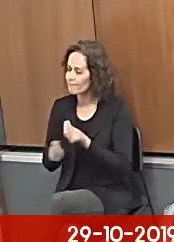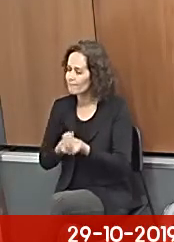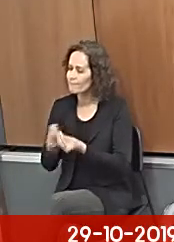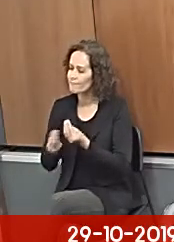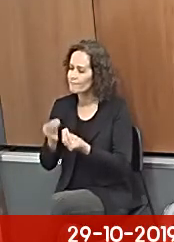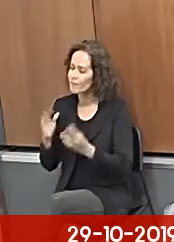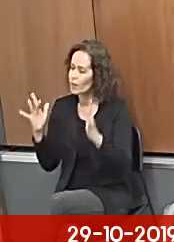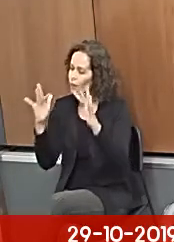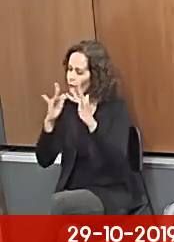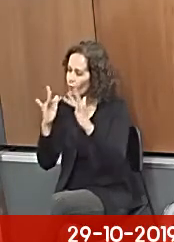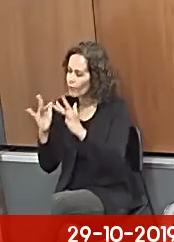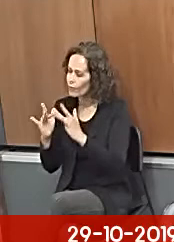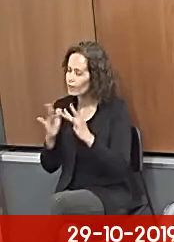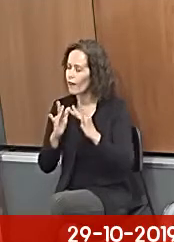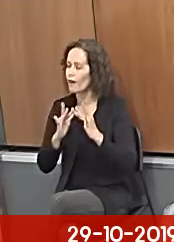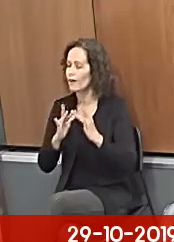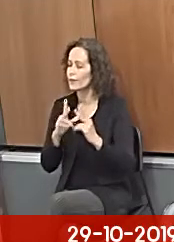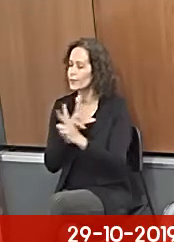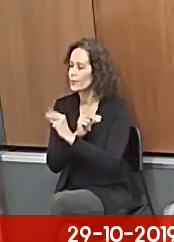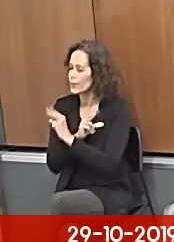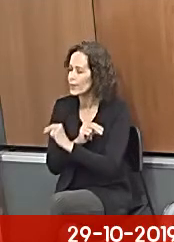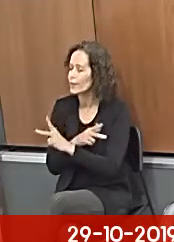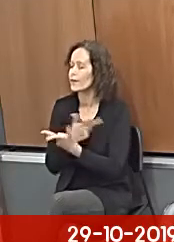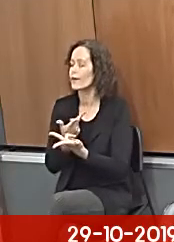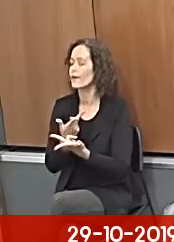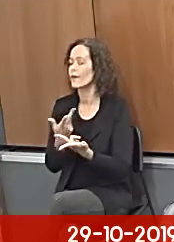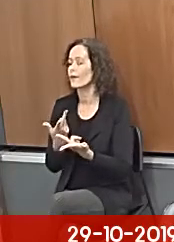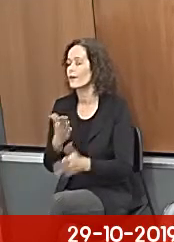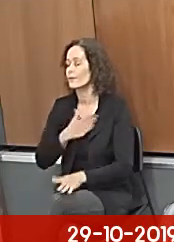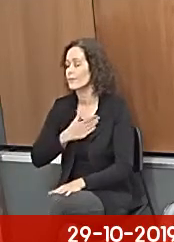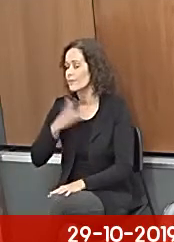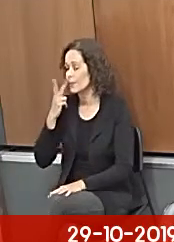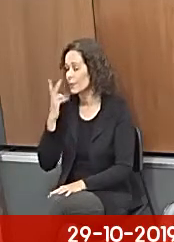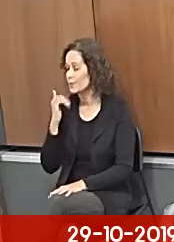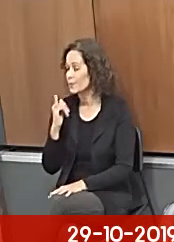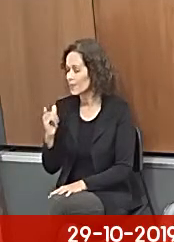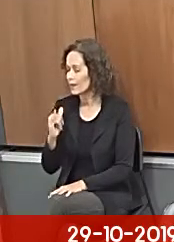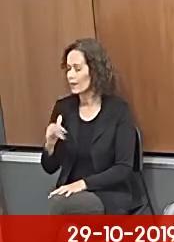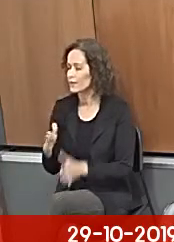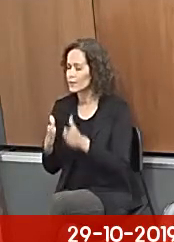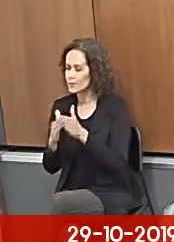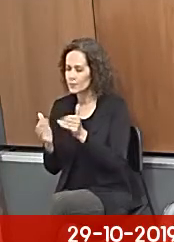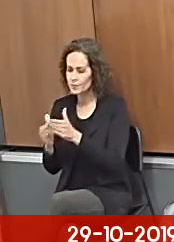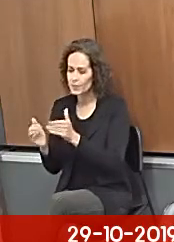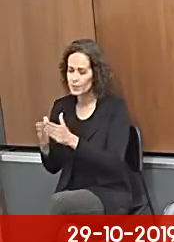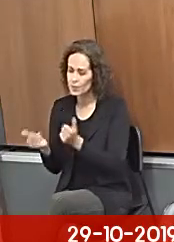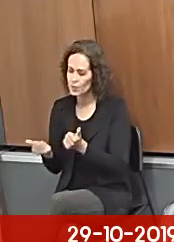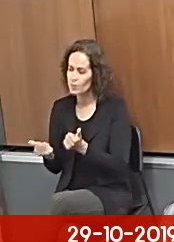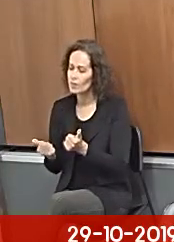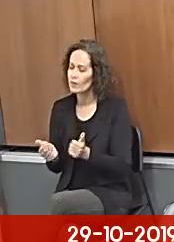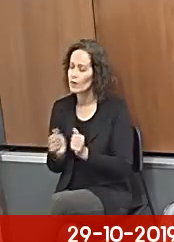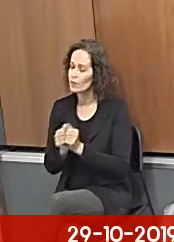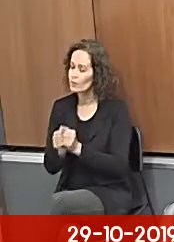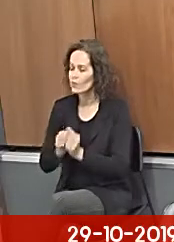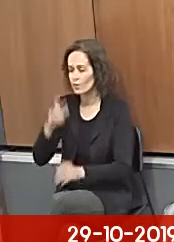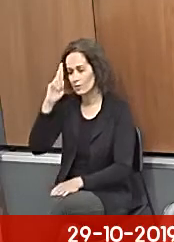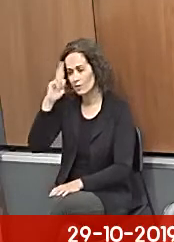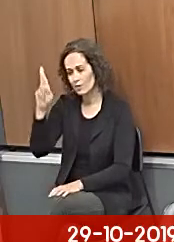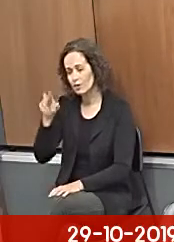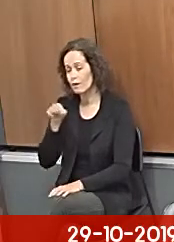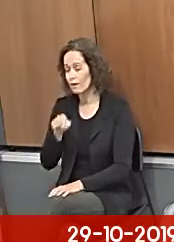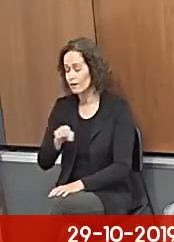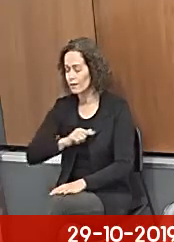fazer algum contato via Twitter, via meu pai, que pedi para ele compor a parte da diretoria, porque ele trabalhou muito